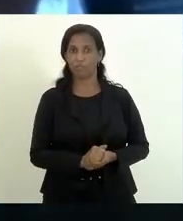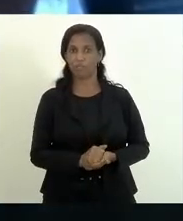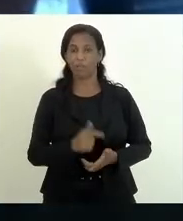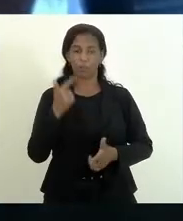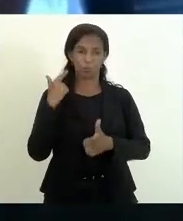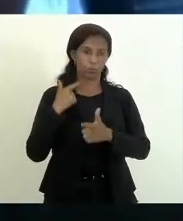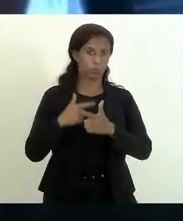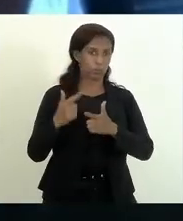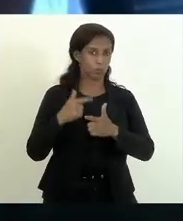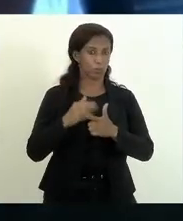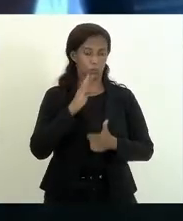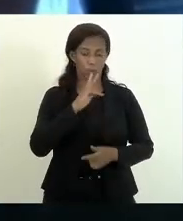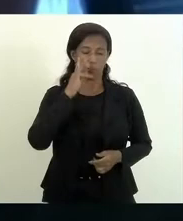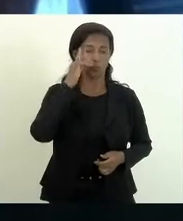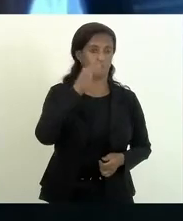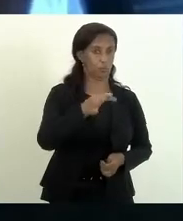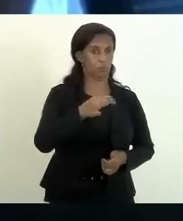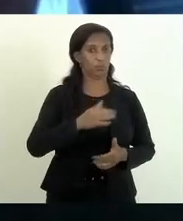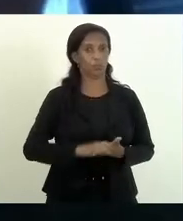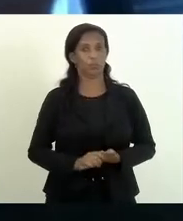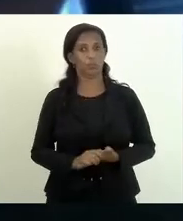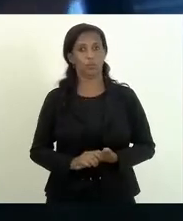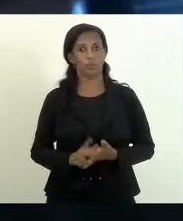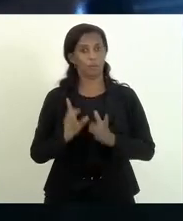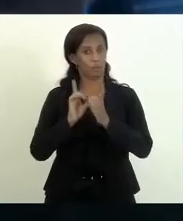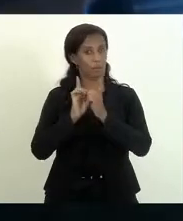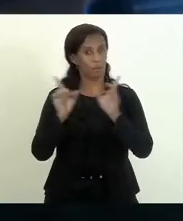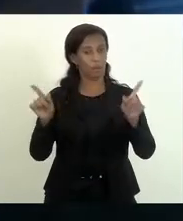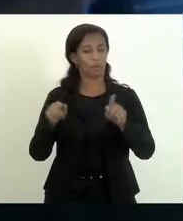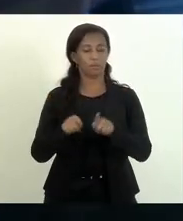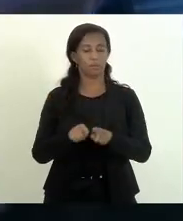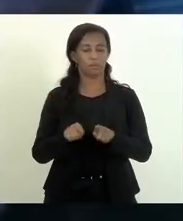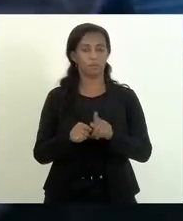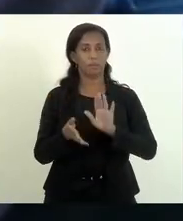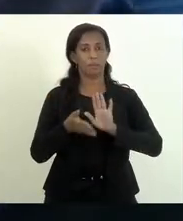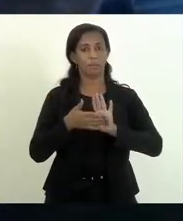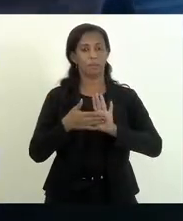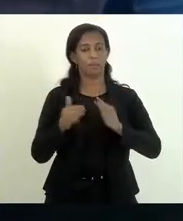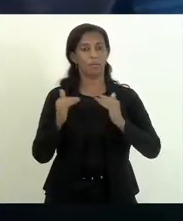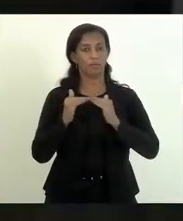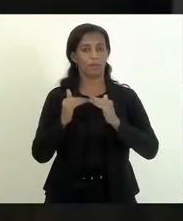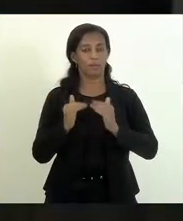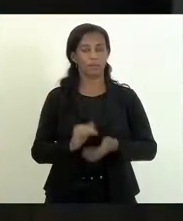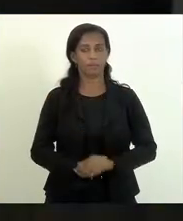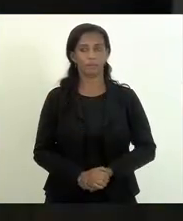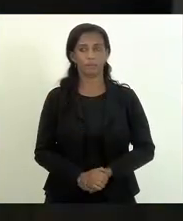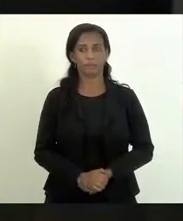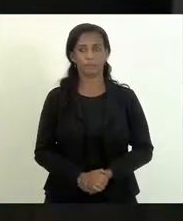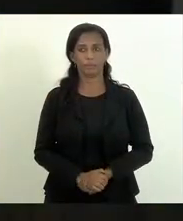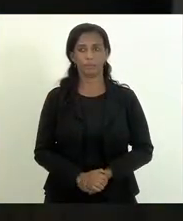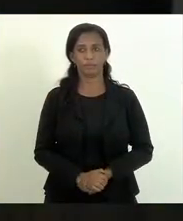e desastres no seu futuro. Isso vale para a democracia também. Parecer favorável.